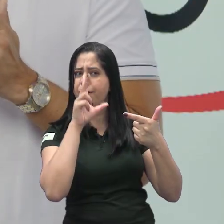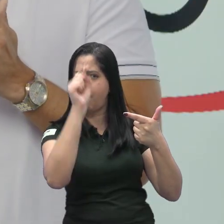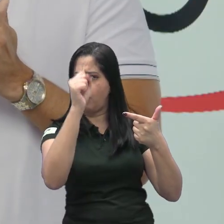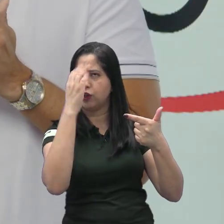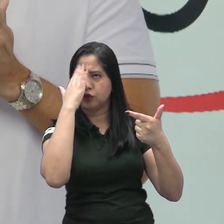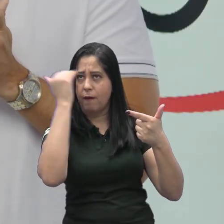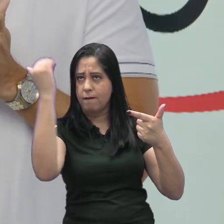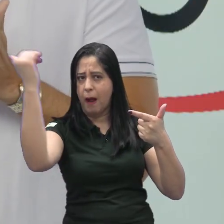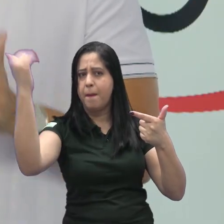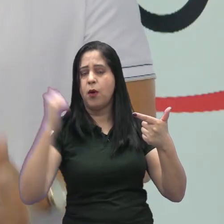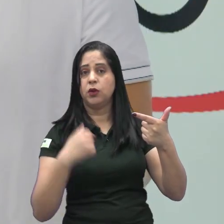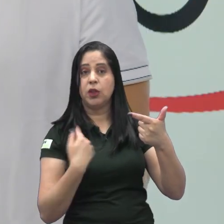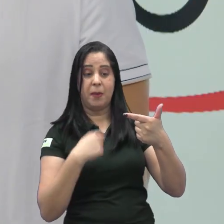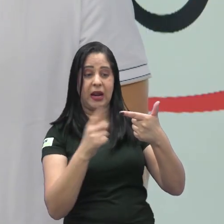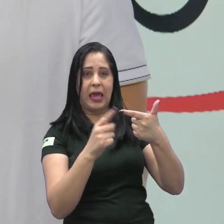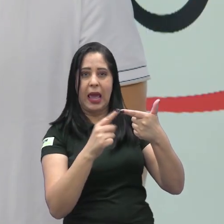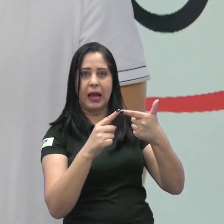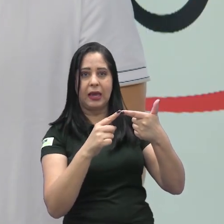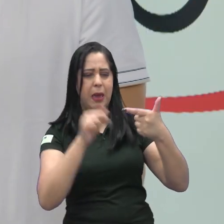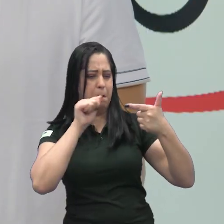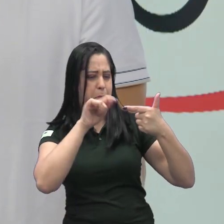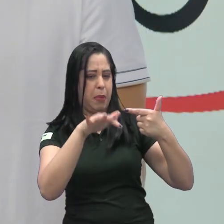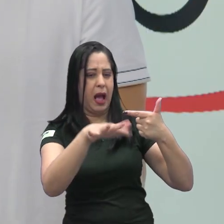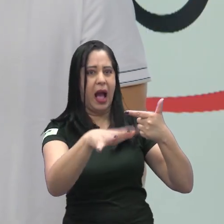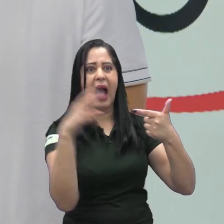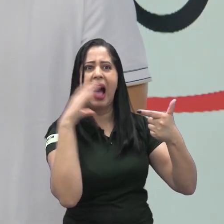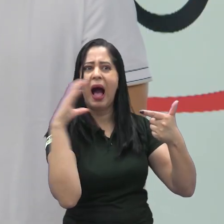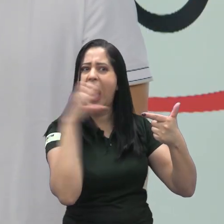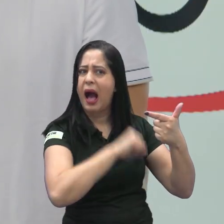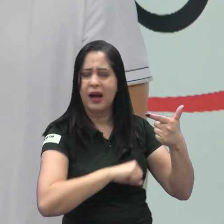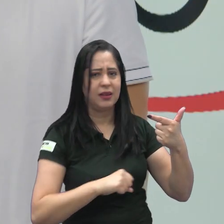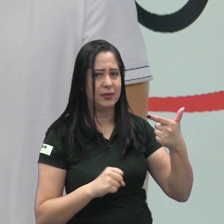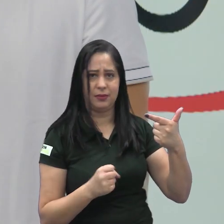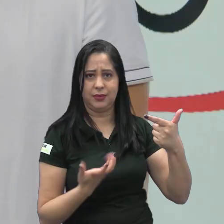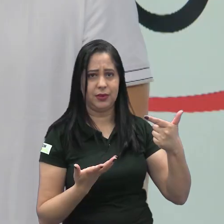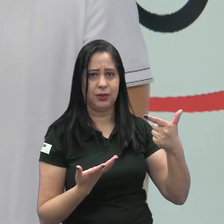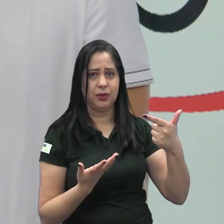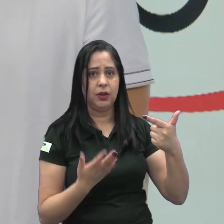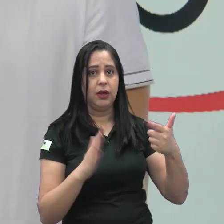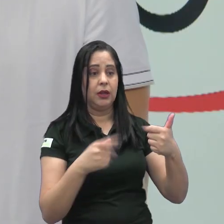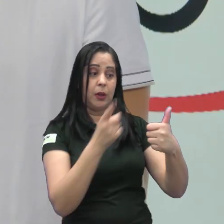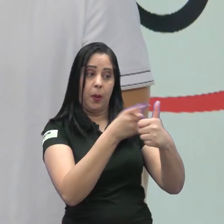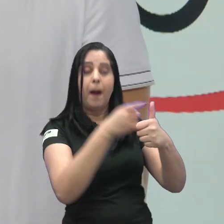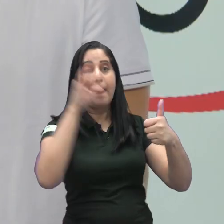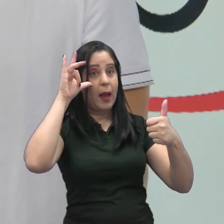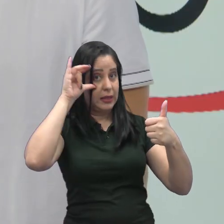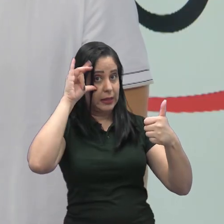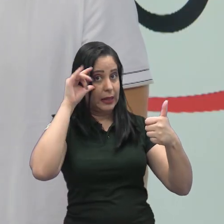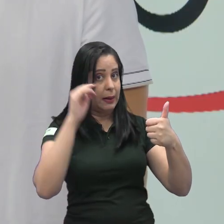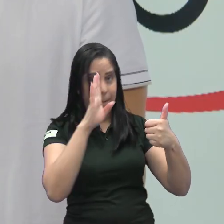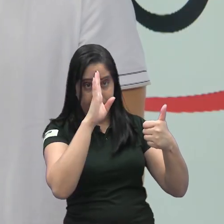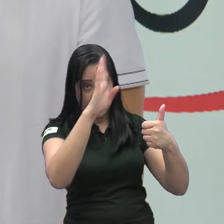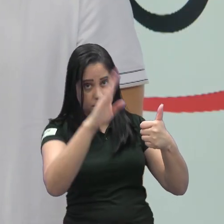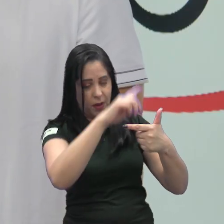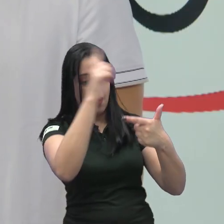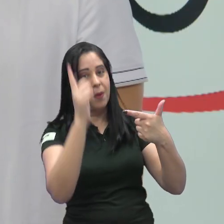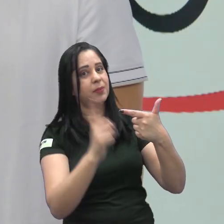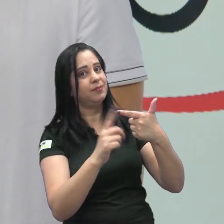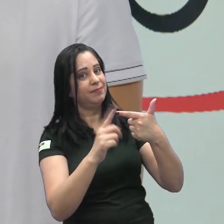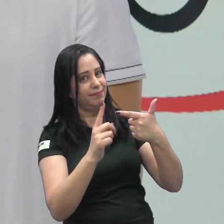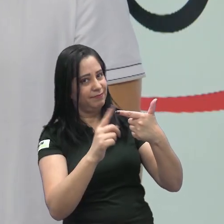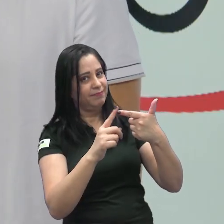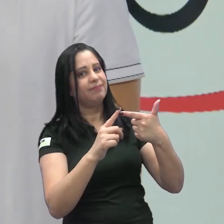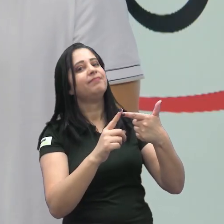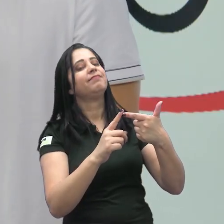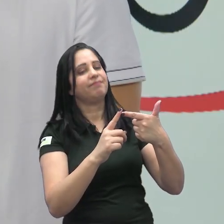forte, porque é uma plataforma que viraliza e tem muita gente chegando lá. Então, o Instagram vem em primeiro lugar. Mas o TikTok tá ali,